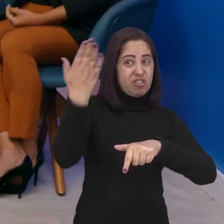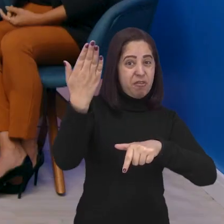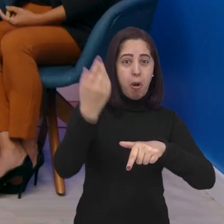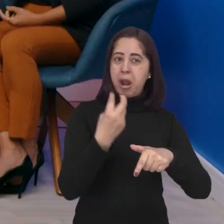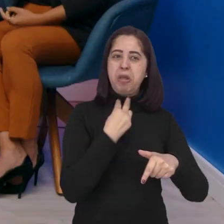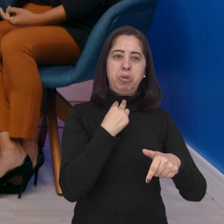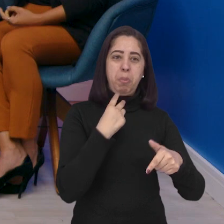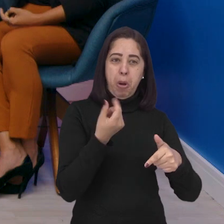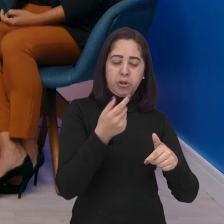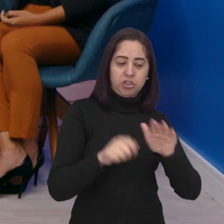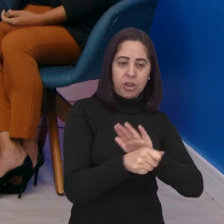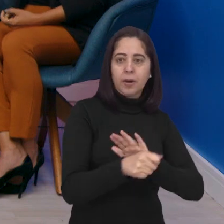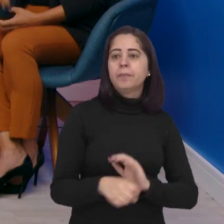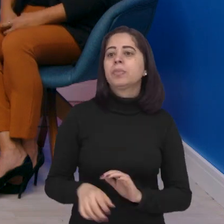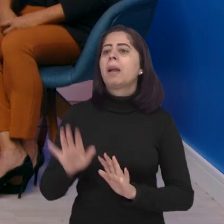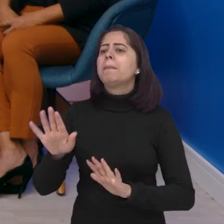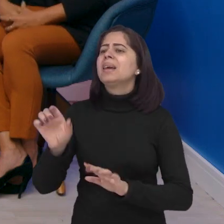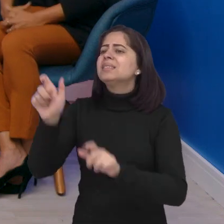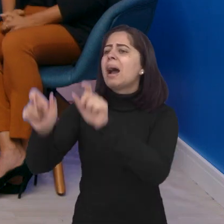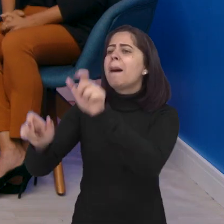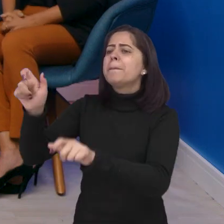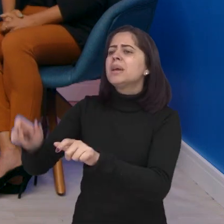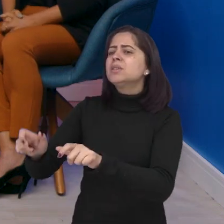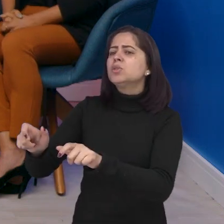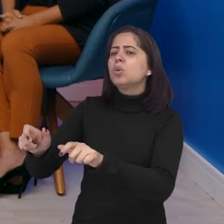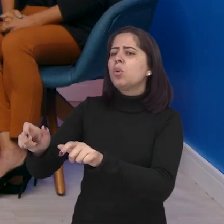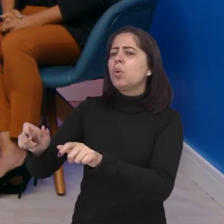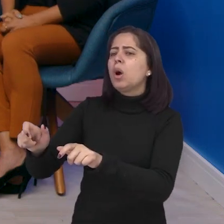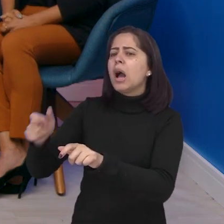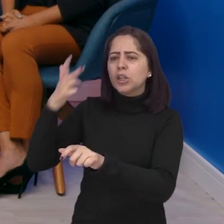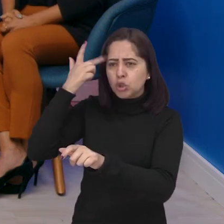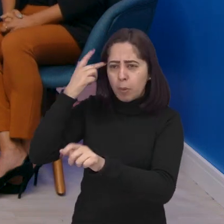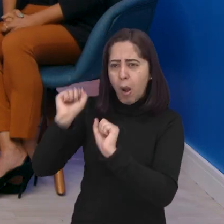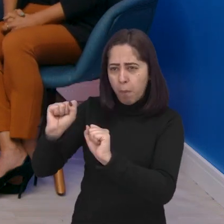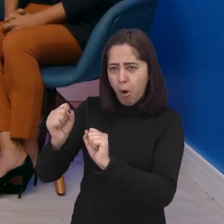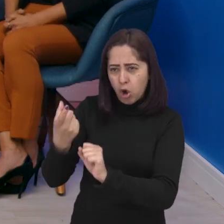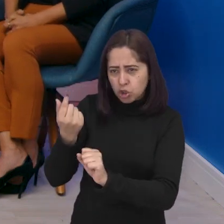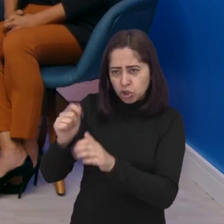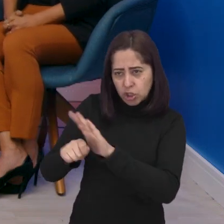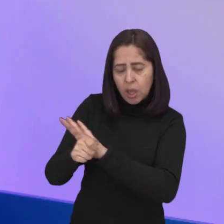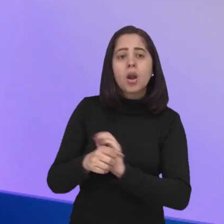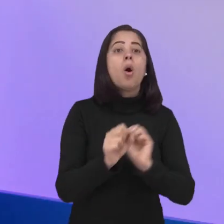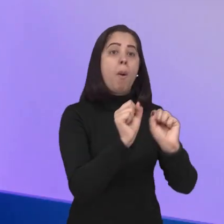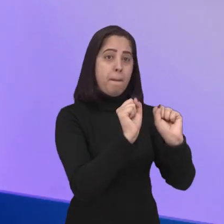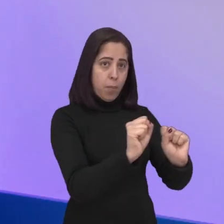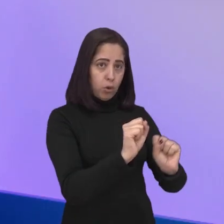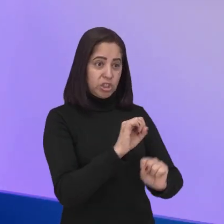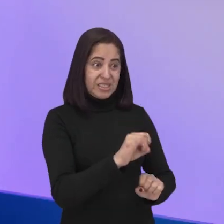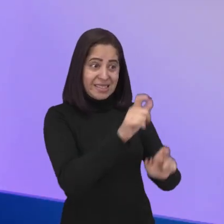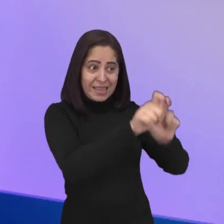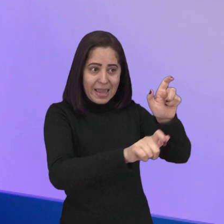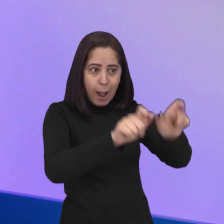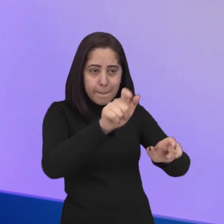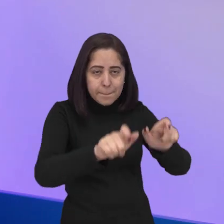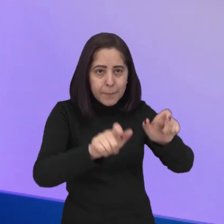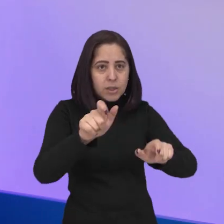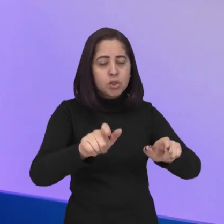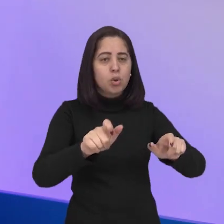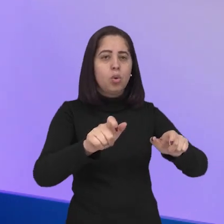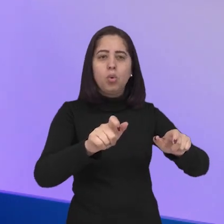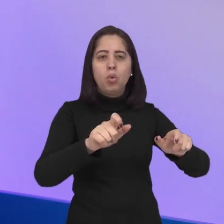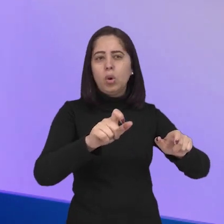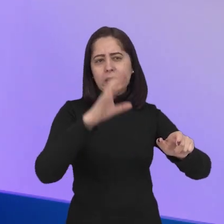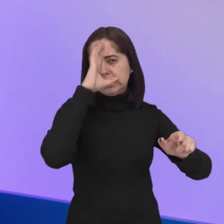física pode? Pode. A pessoa física está liberado no valor de 10% ao seu rendimento do ano anterior declarado à